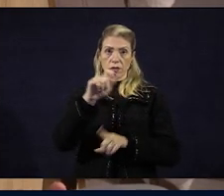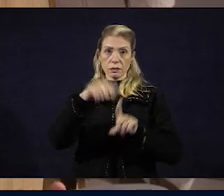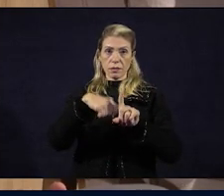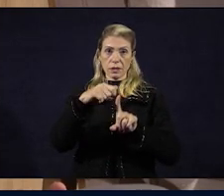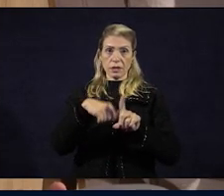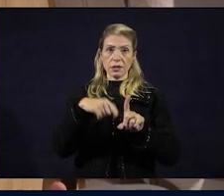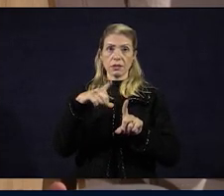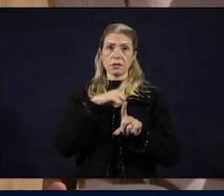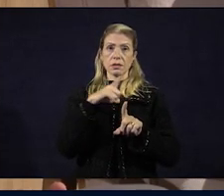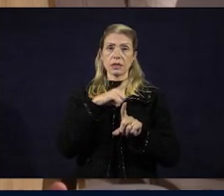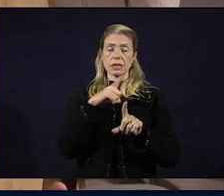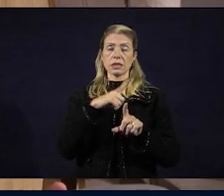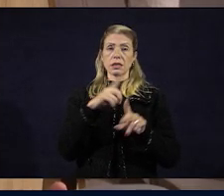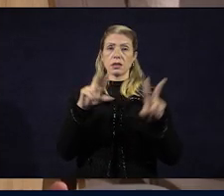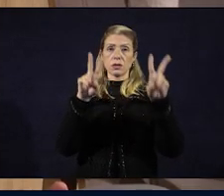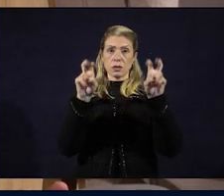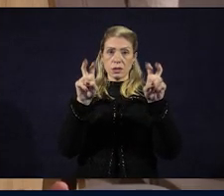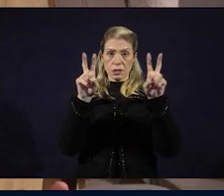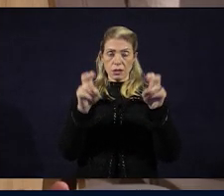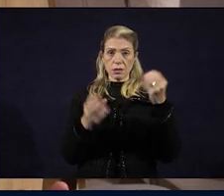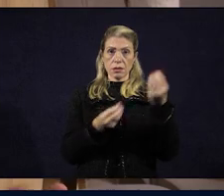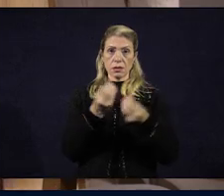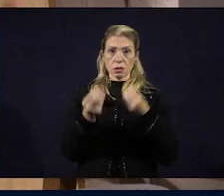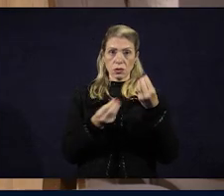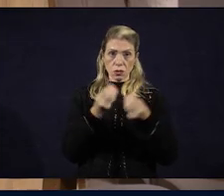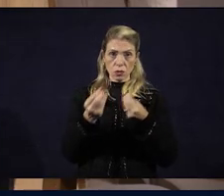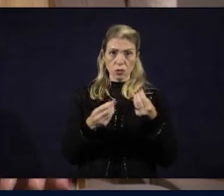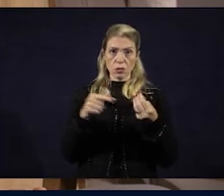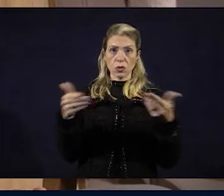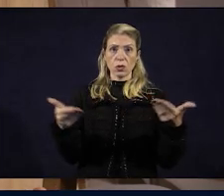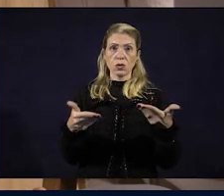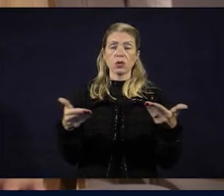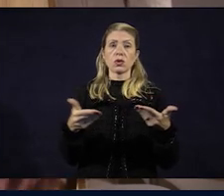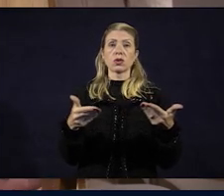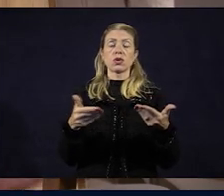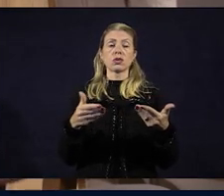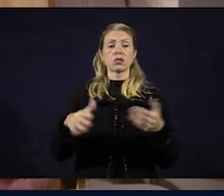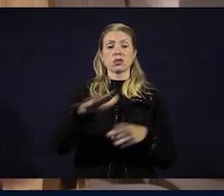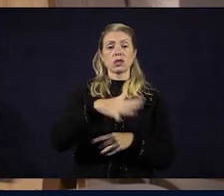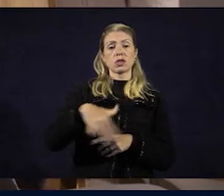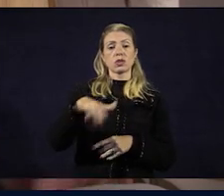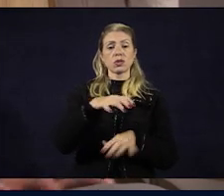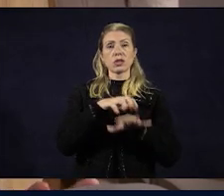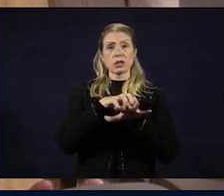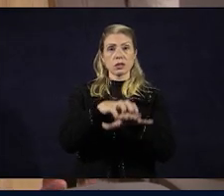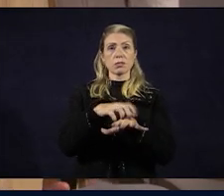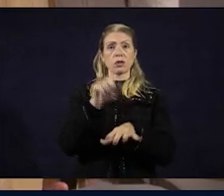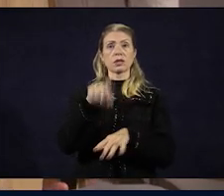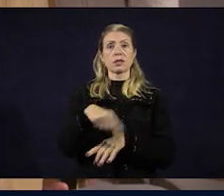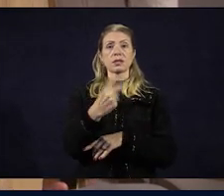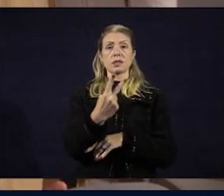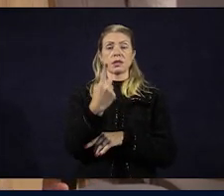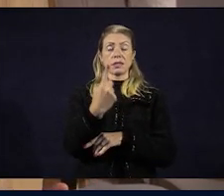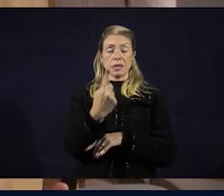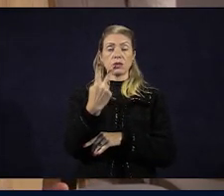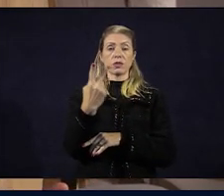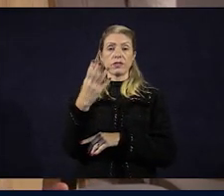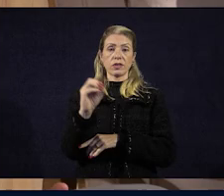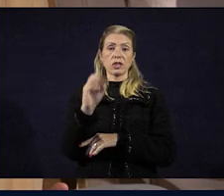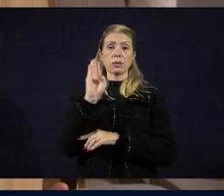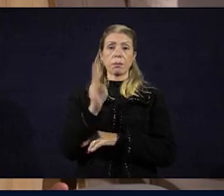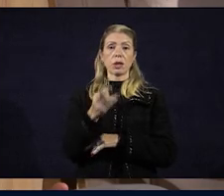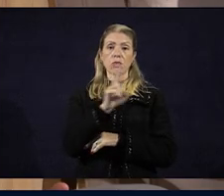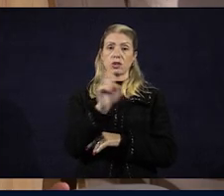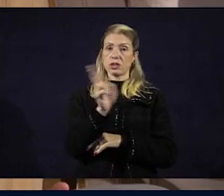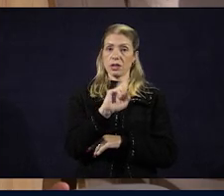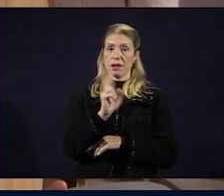emblemático, né? Estamos falando de um país que tem contratado hoje, no setor de infraestrutura de transporte, 120 bilhões de reais. A gente pode